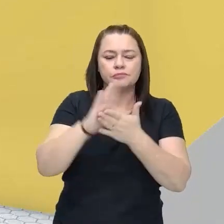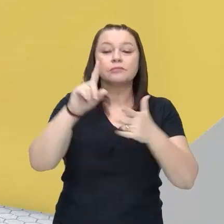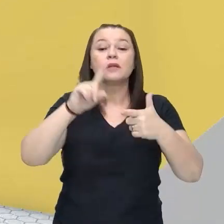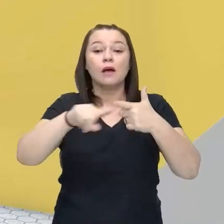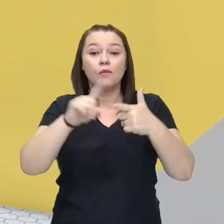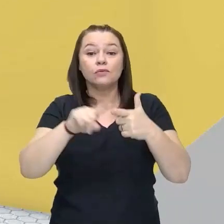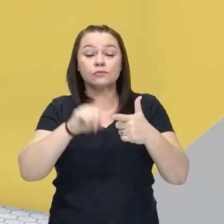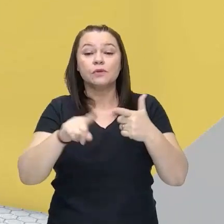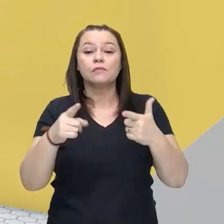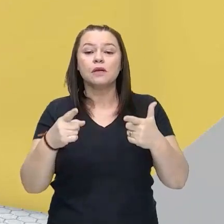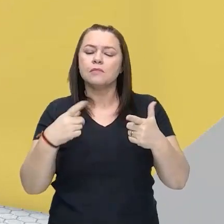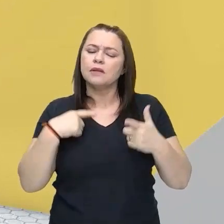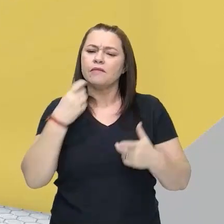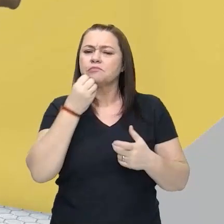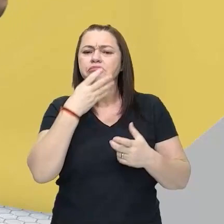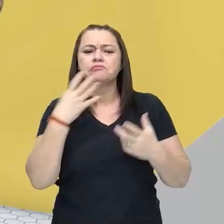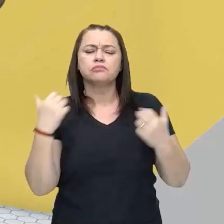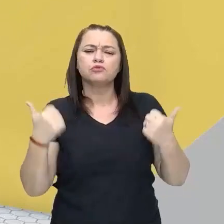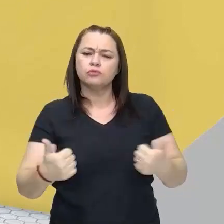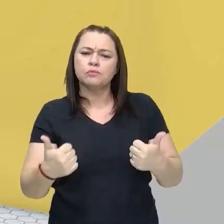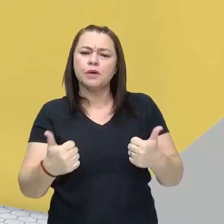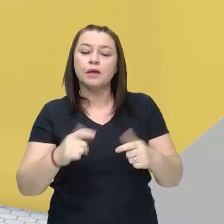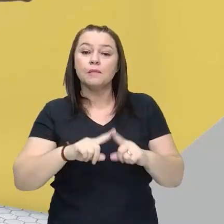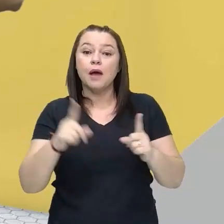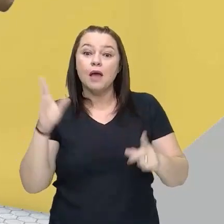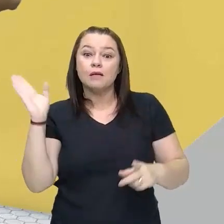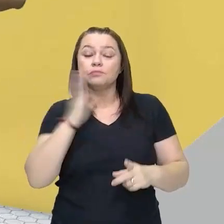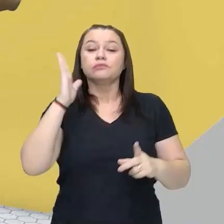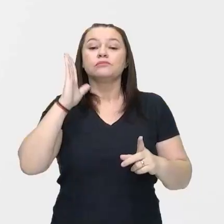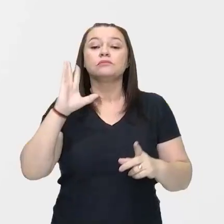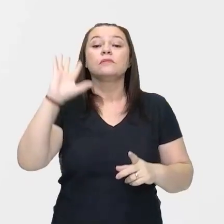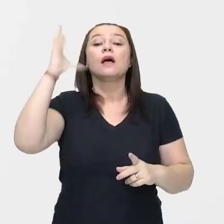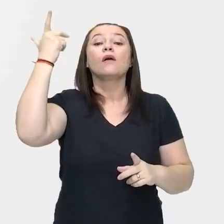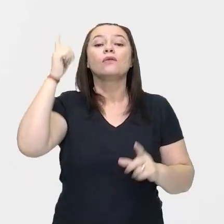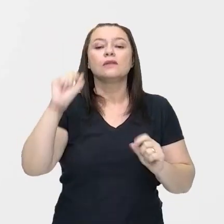bem, mas de repente, olha o que aconteceu. Olha aí na tela esse texto.